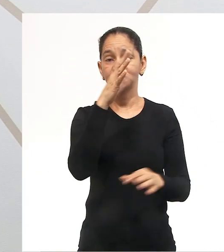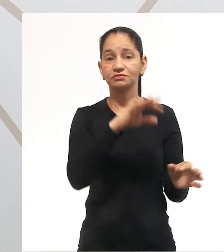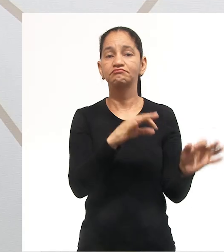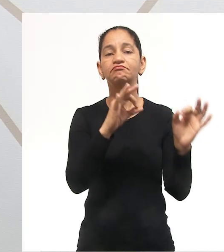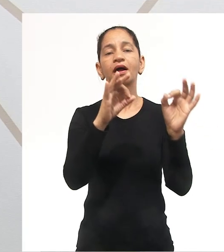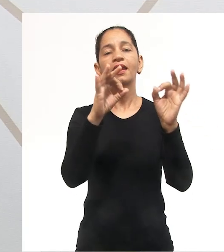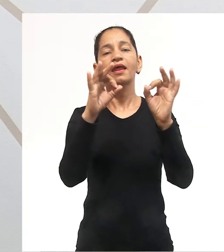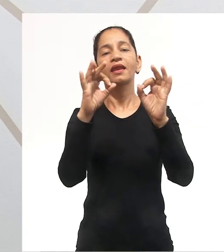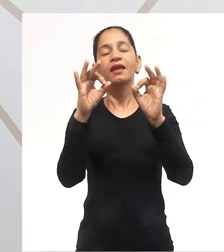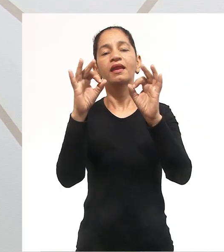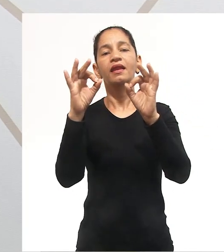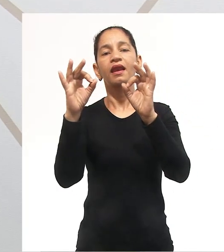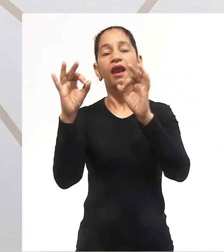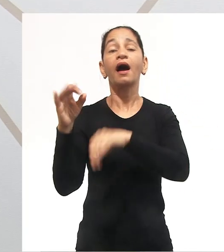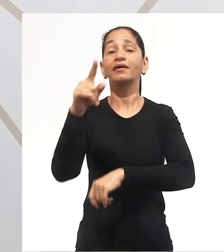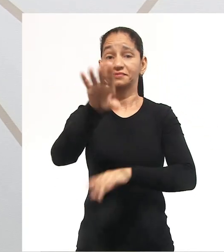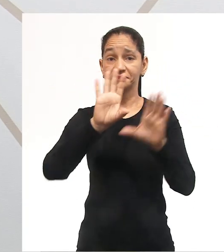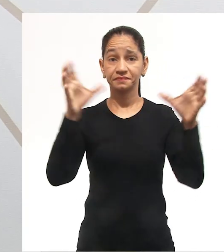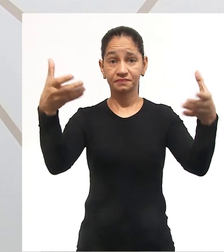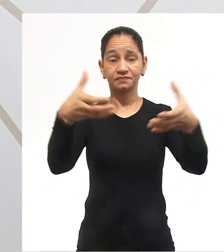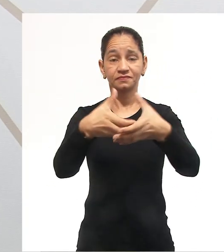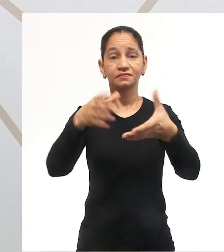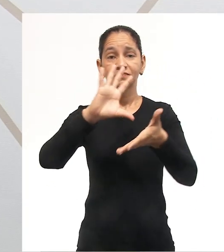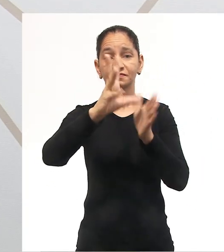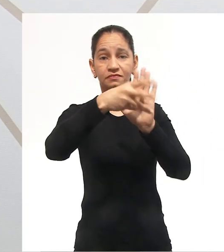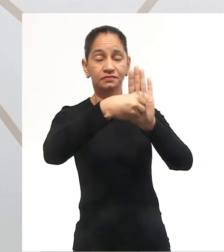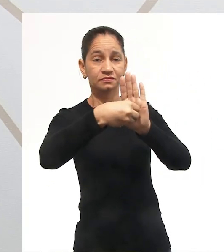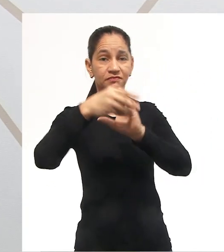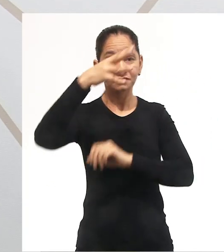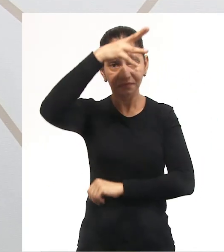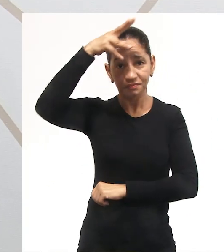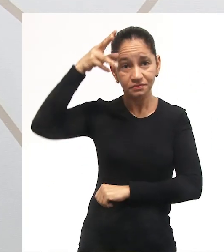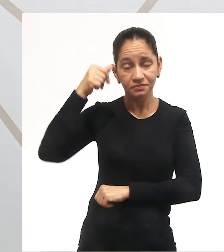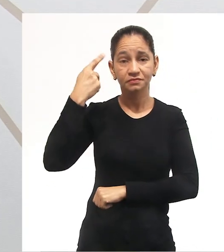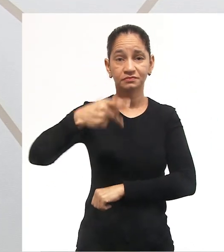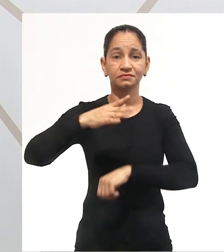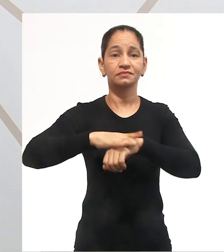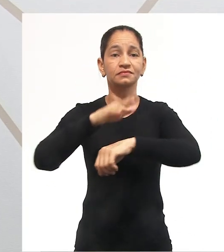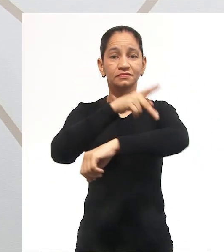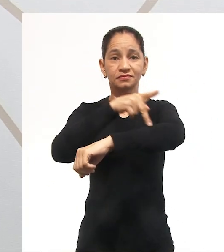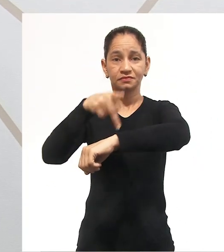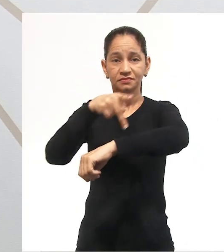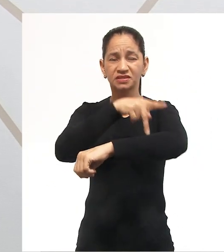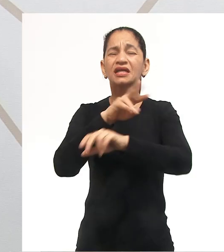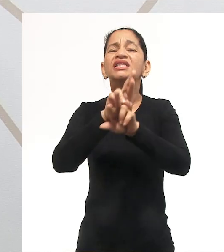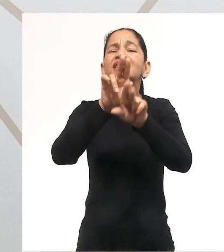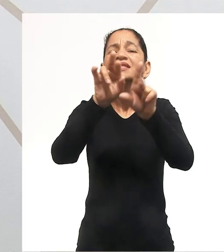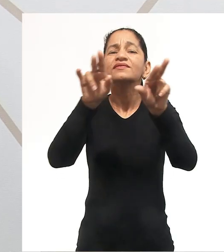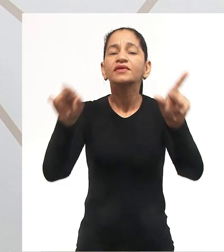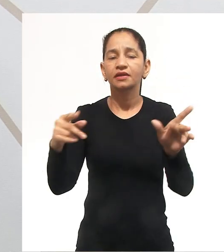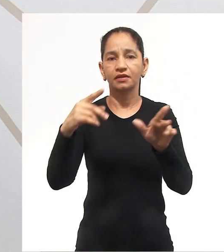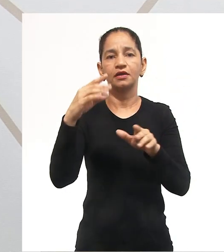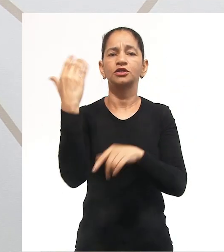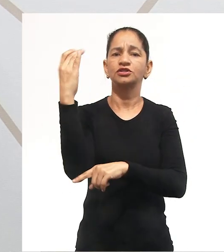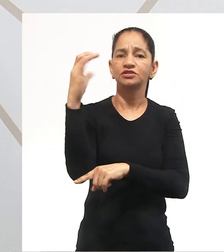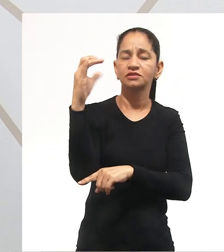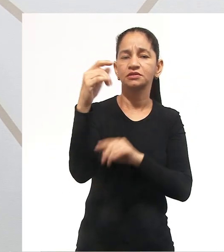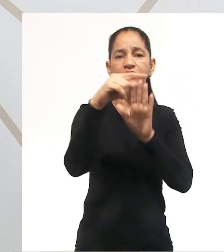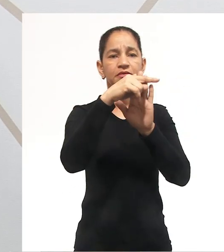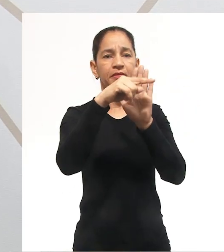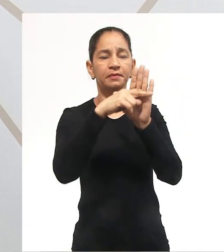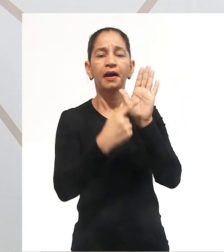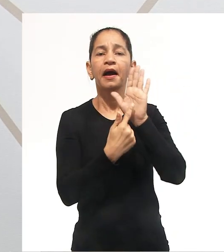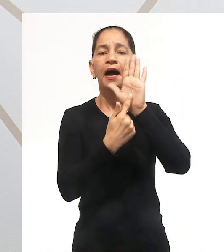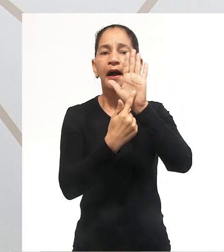Zona de Conexão, o Congresso Amazônico de Pedagogia, tem várias programações científicas, que